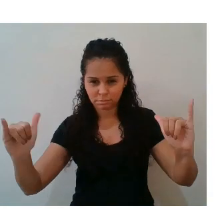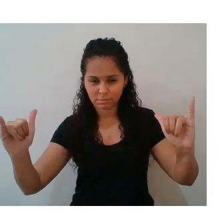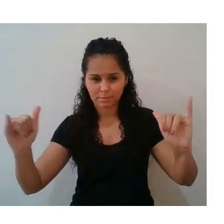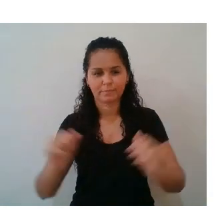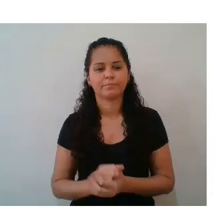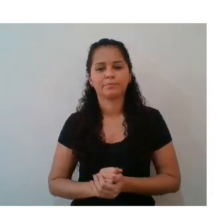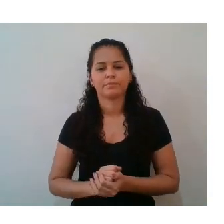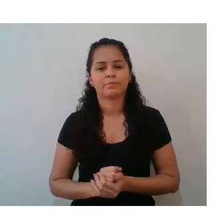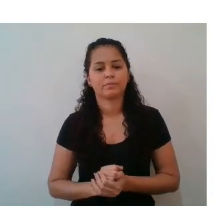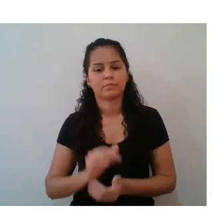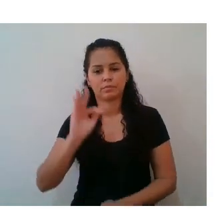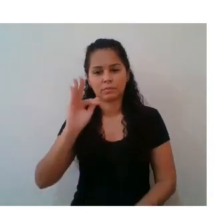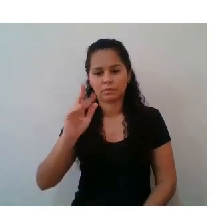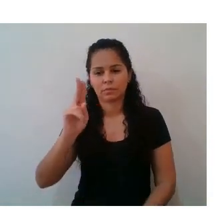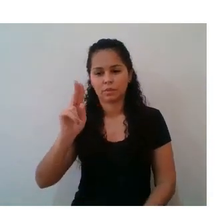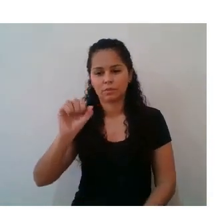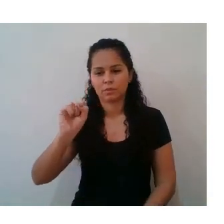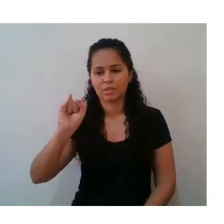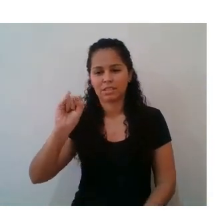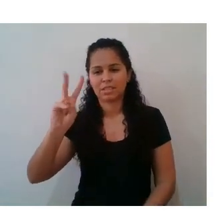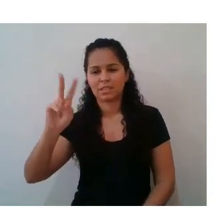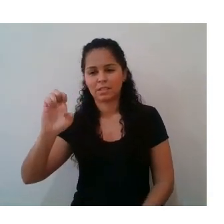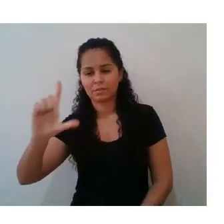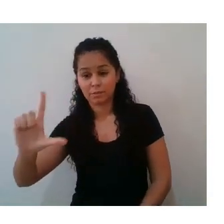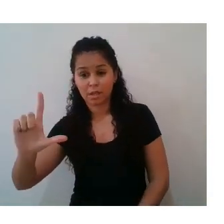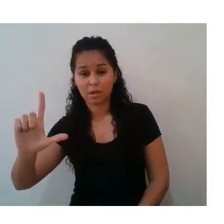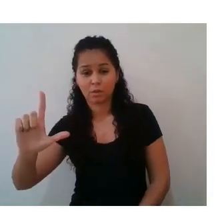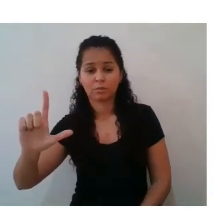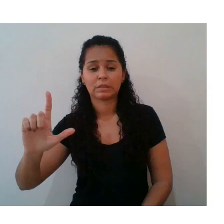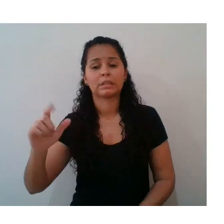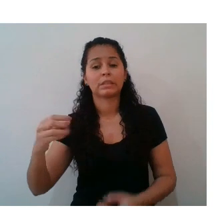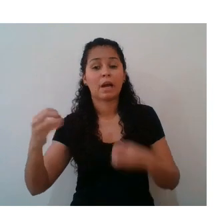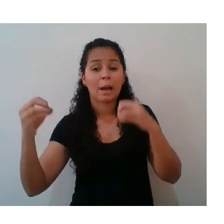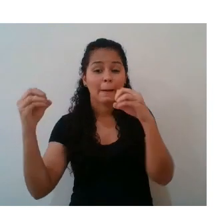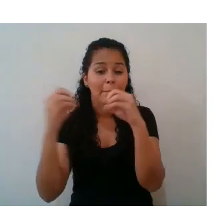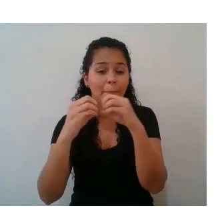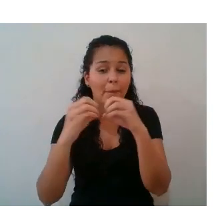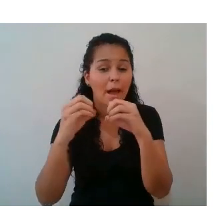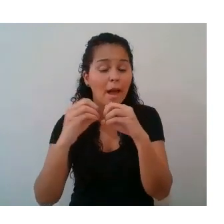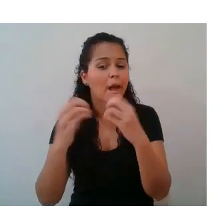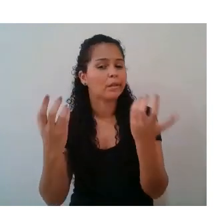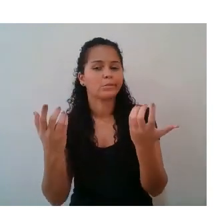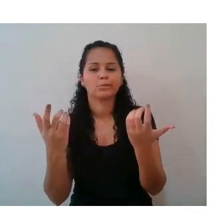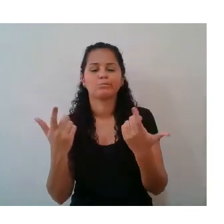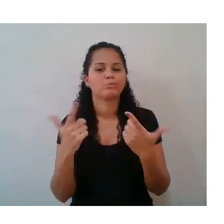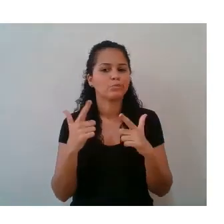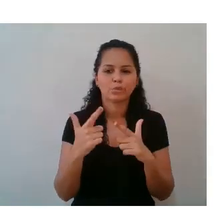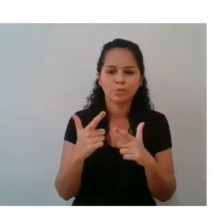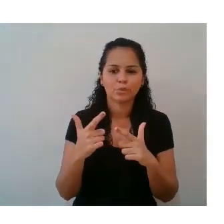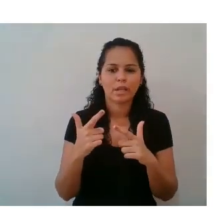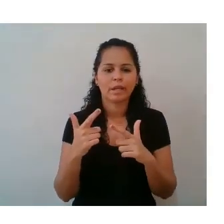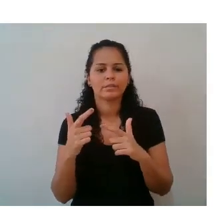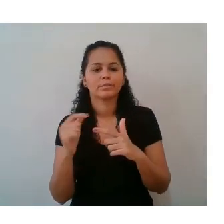tá? E o fusível, por que o fusível não fica aqui, não fica aqui, não fica aqui? Ele fica logo perto, muito próximo, não existe entre